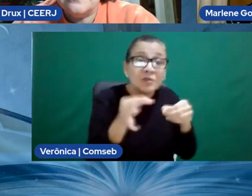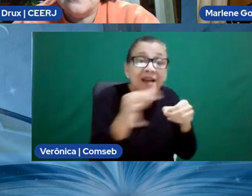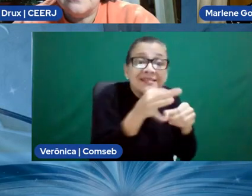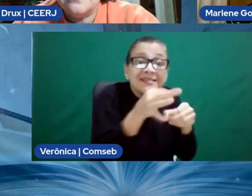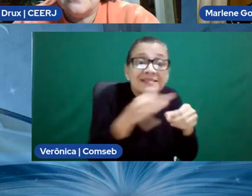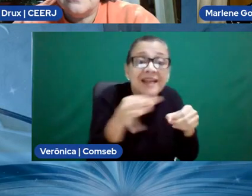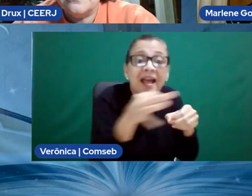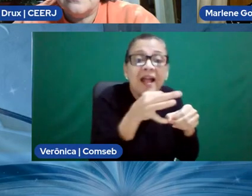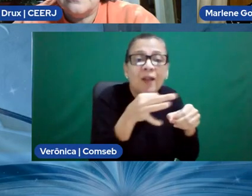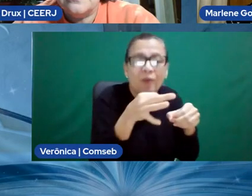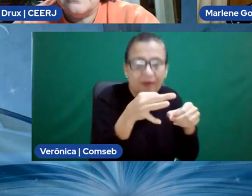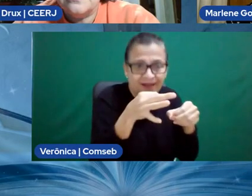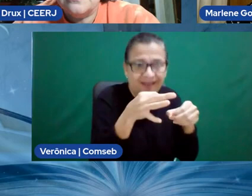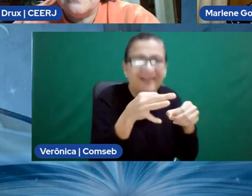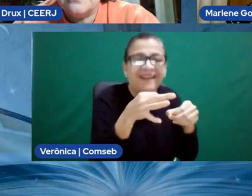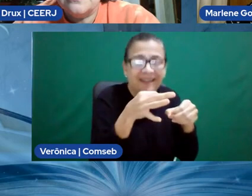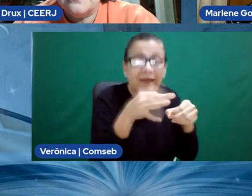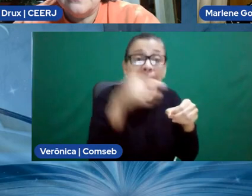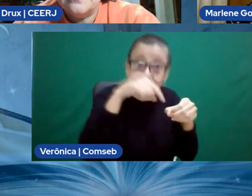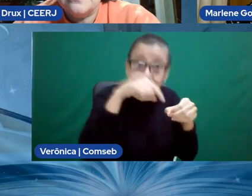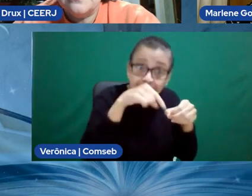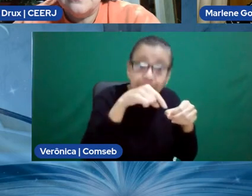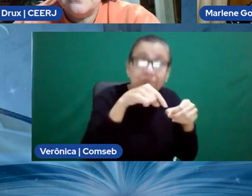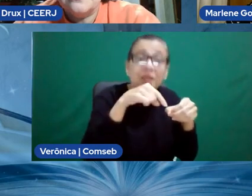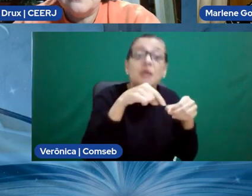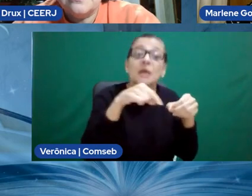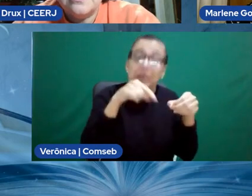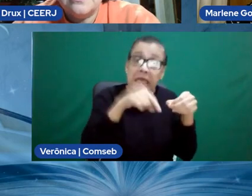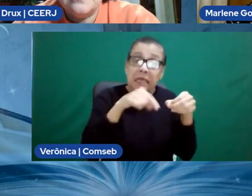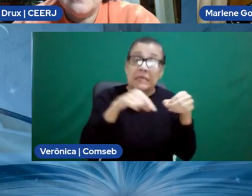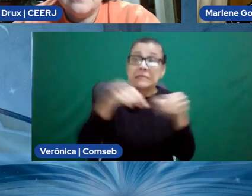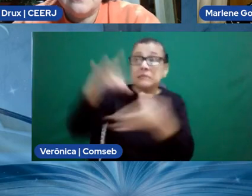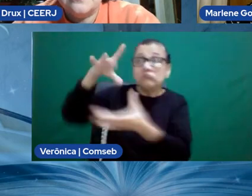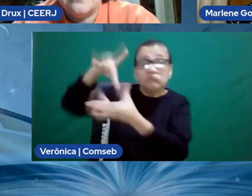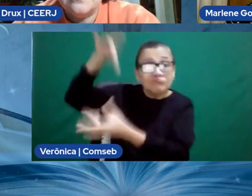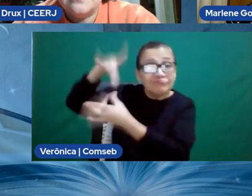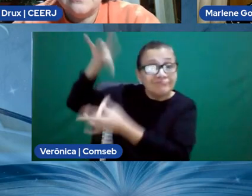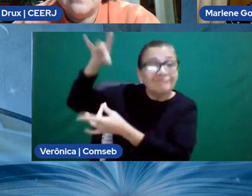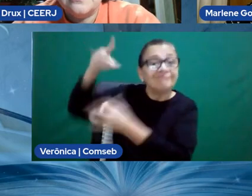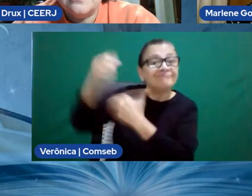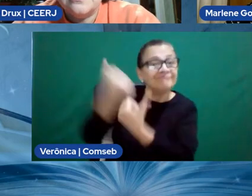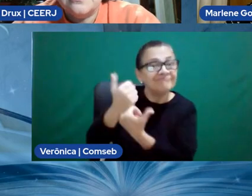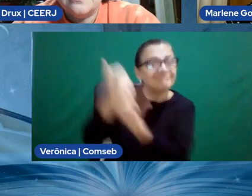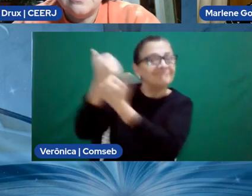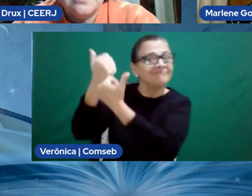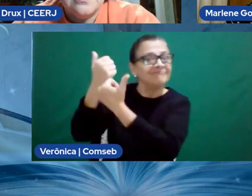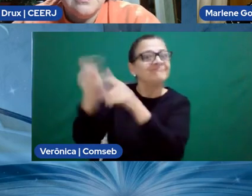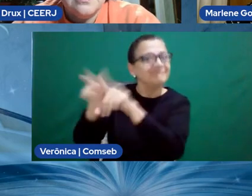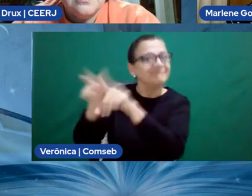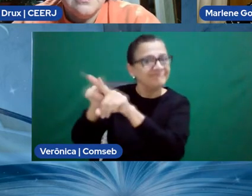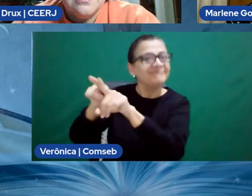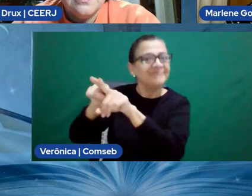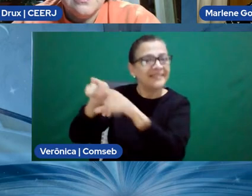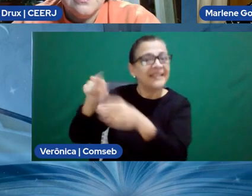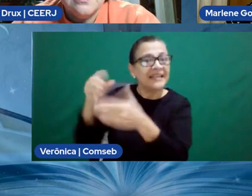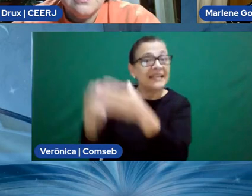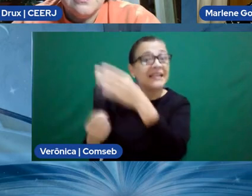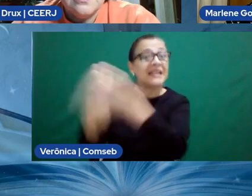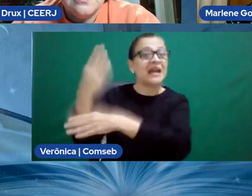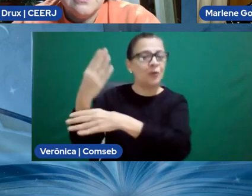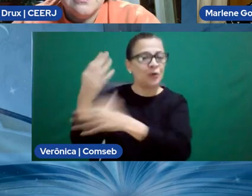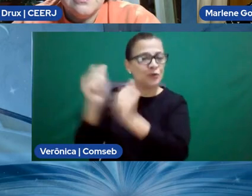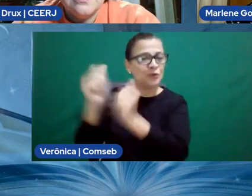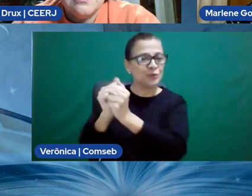vêm evoluindo desde esse tempo sob a orientação desses co-criadores. E a evolução se